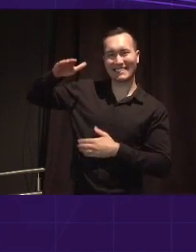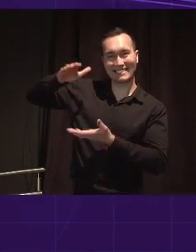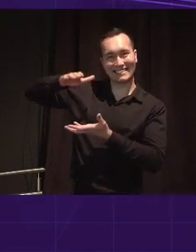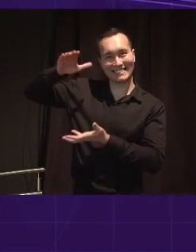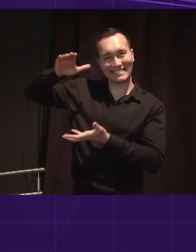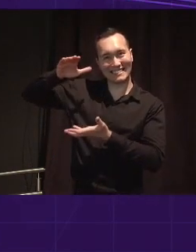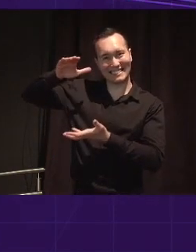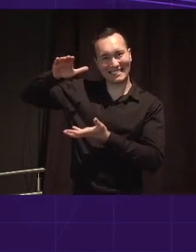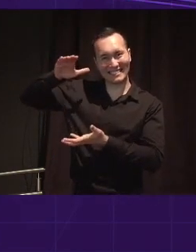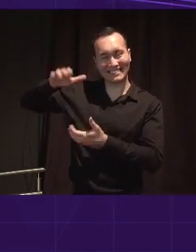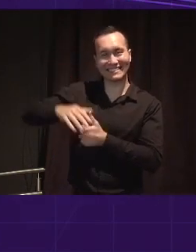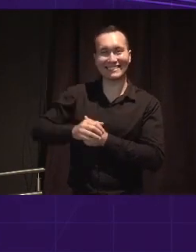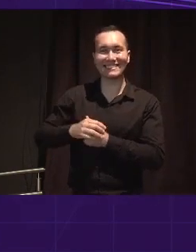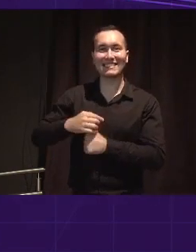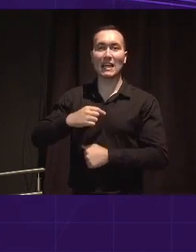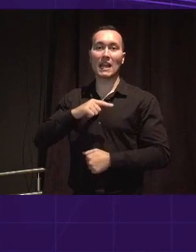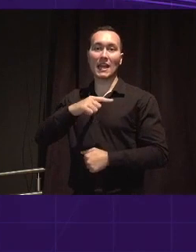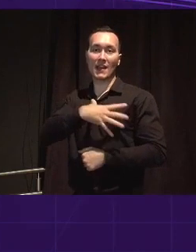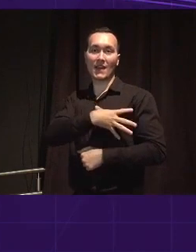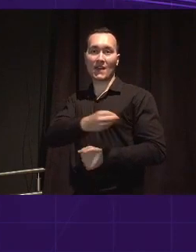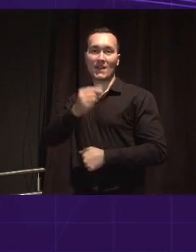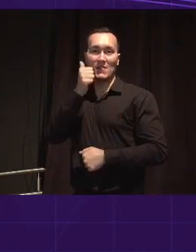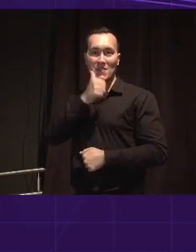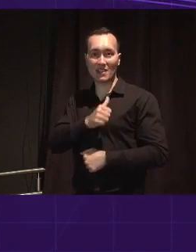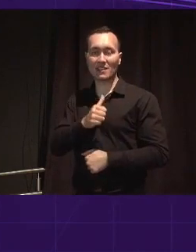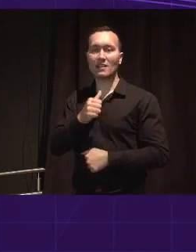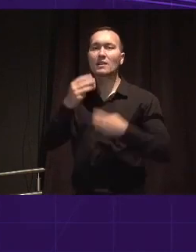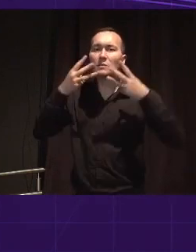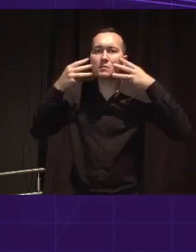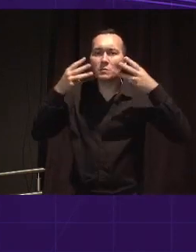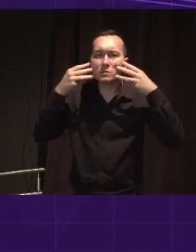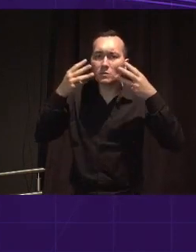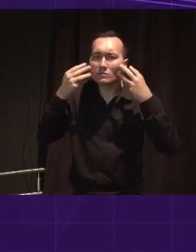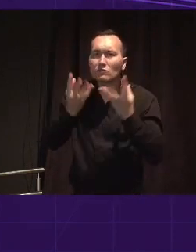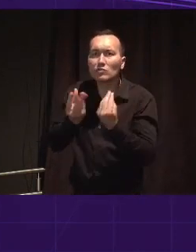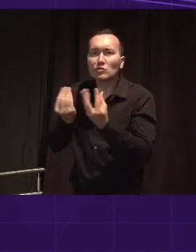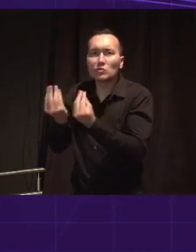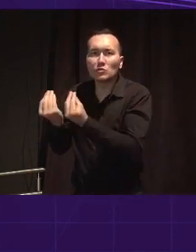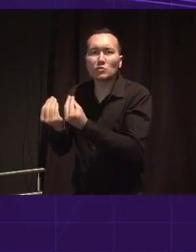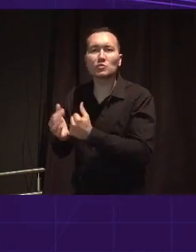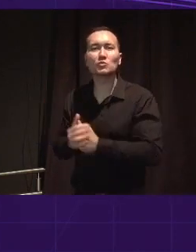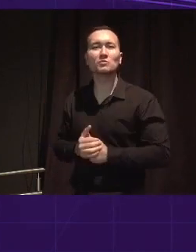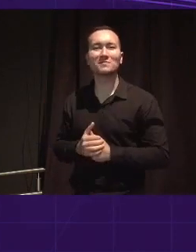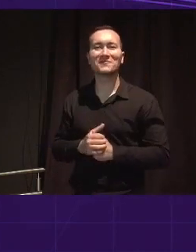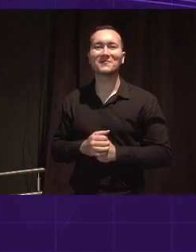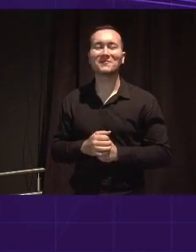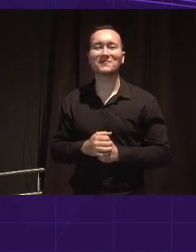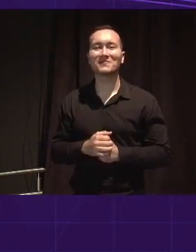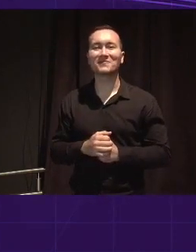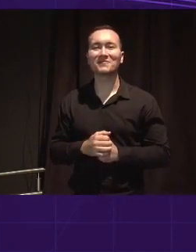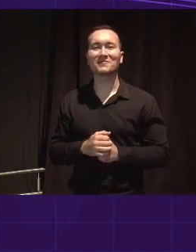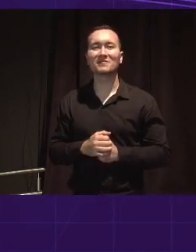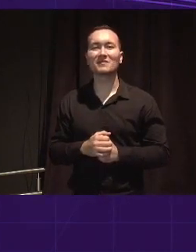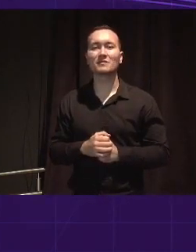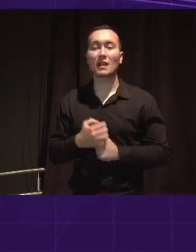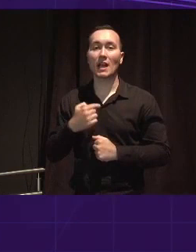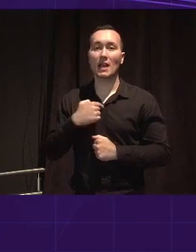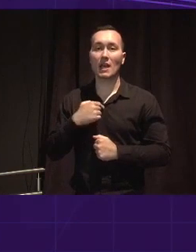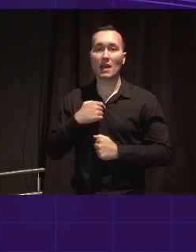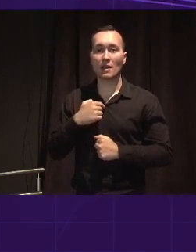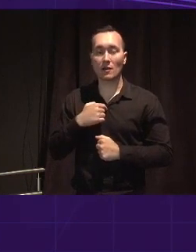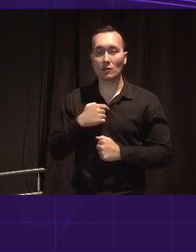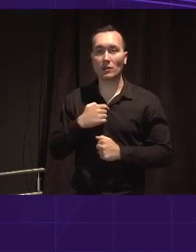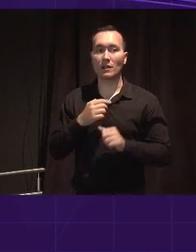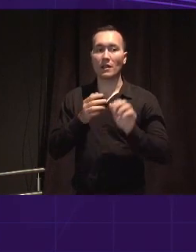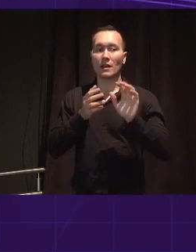tem. Eu tenho uma filha, gatos. Eu tenho uma formação de bacharel em informática, então